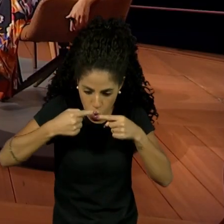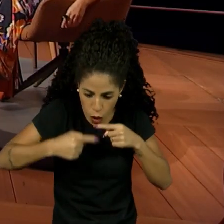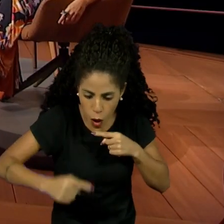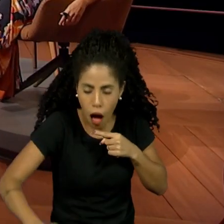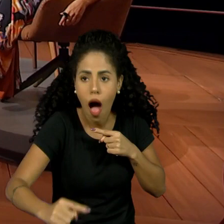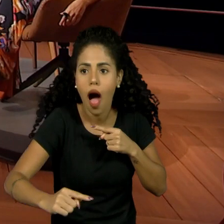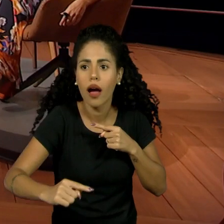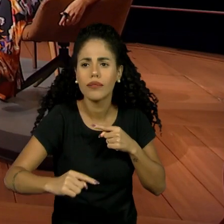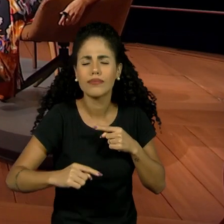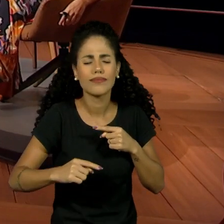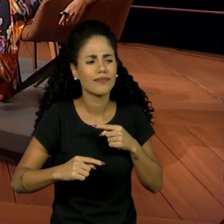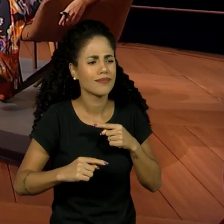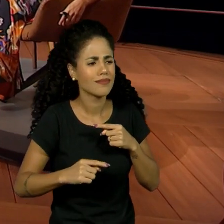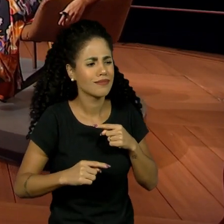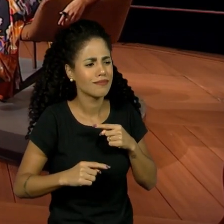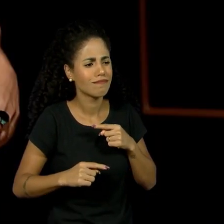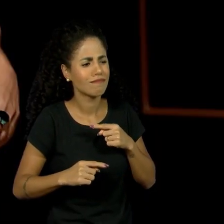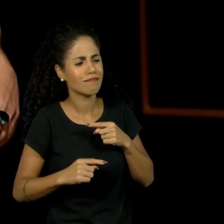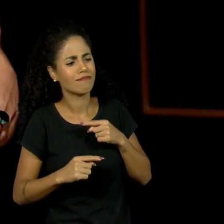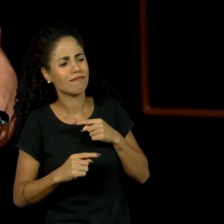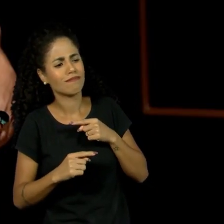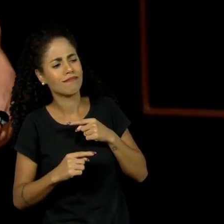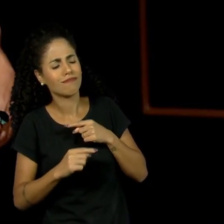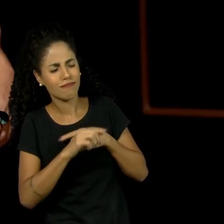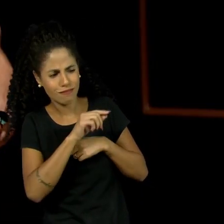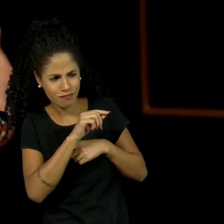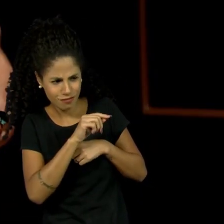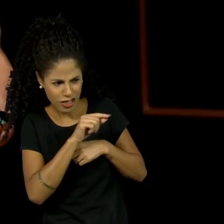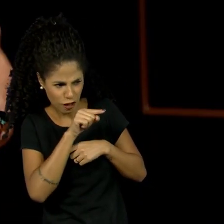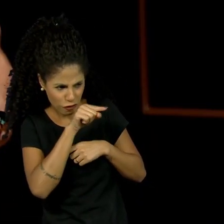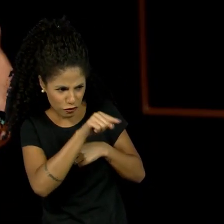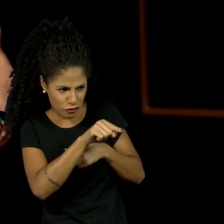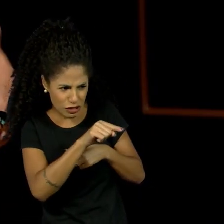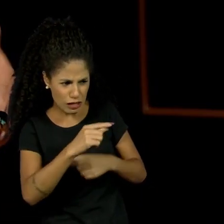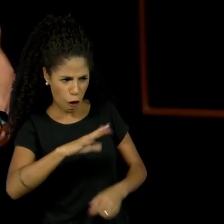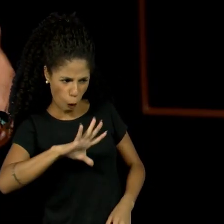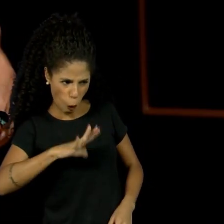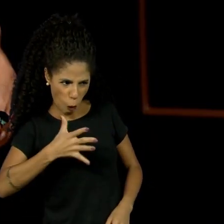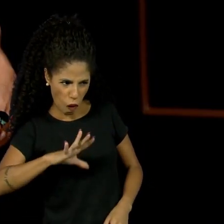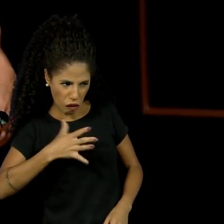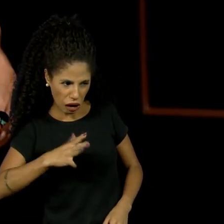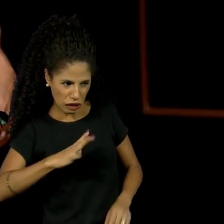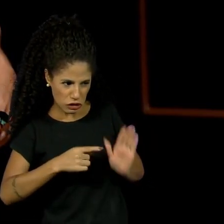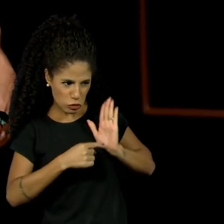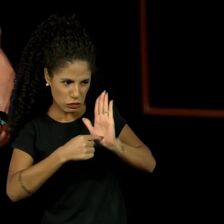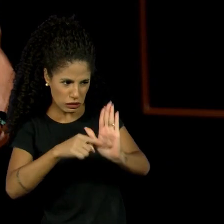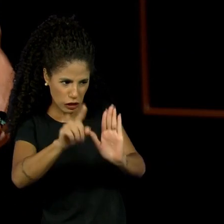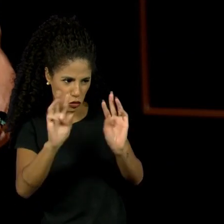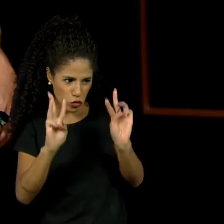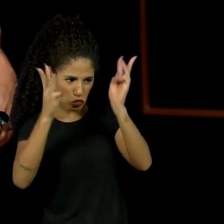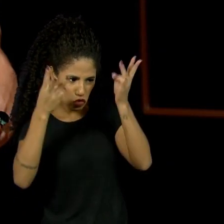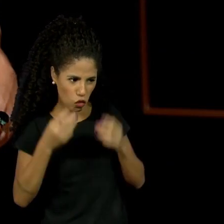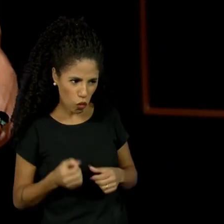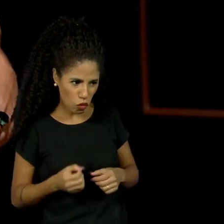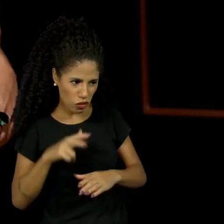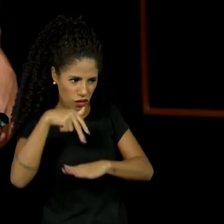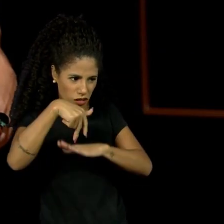Aí ele virou para mim e perguntou, você vai ter coragem de fazer isso no palco?